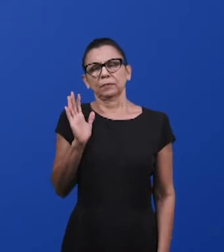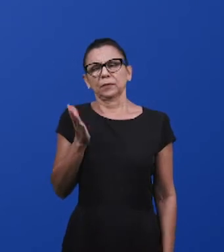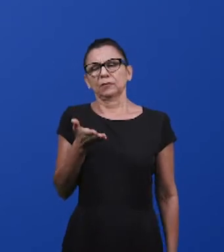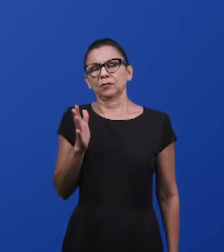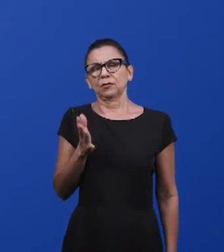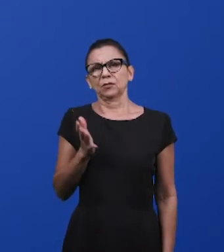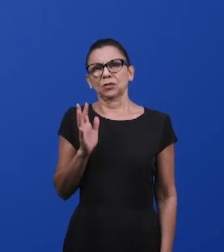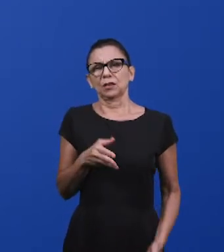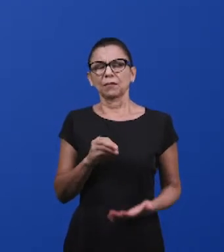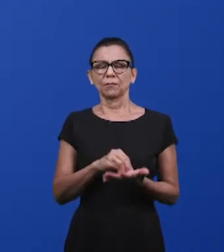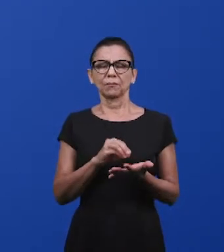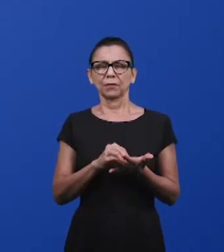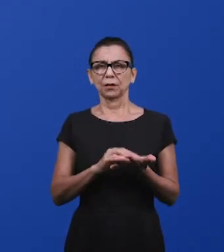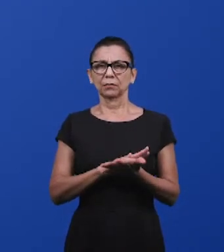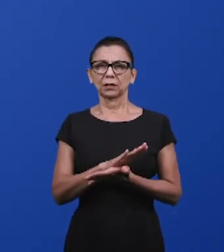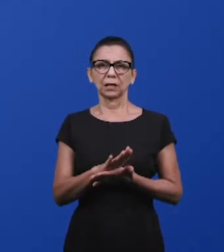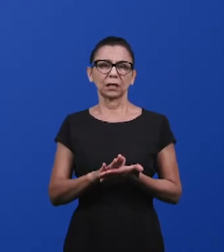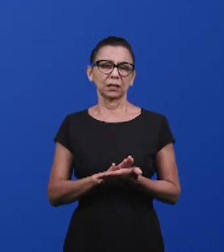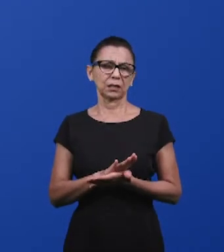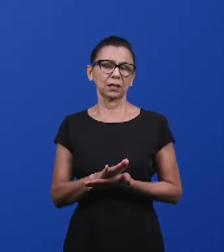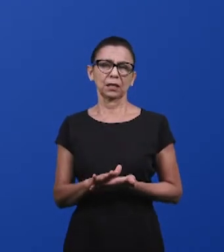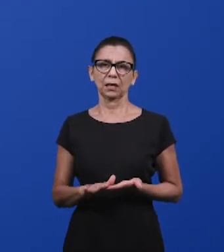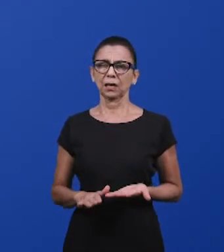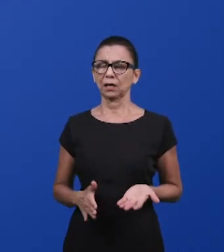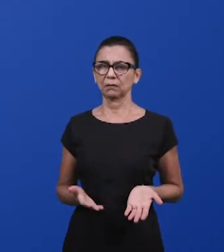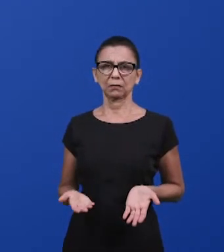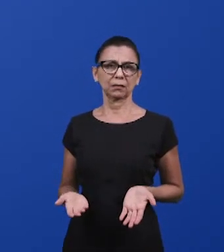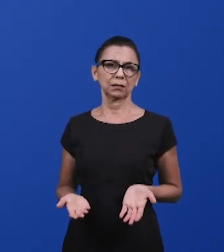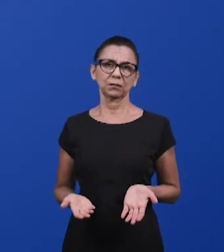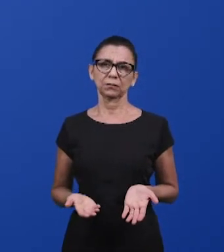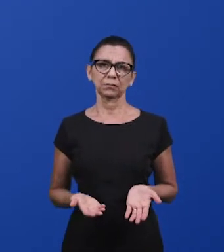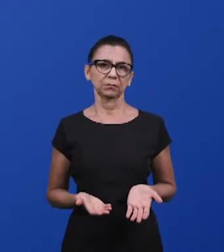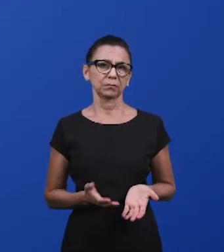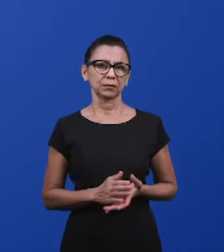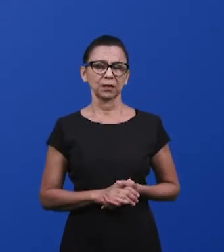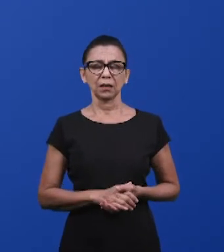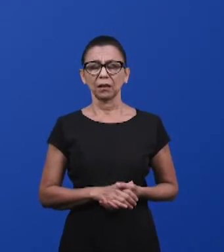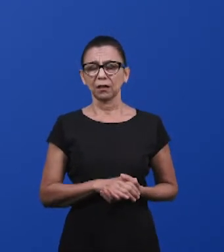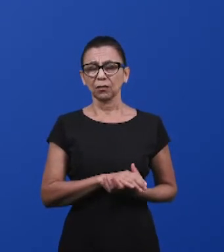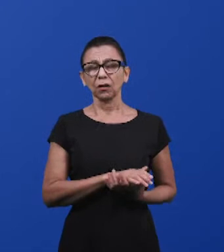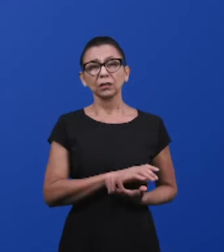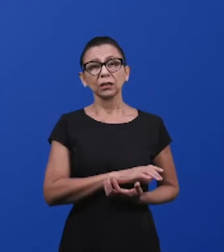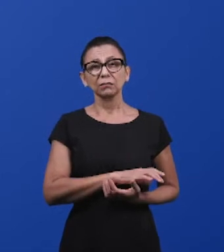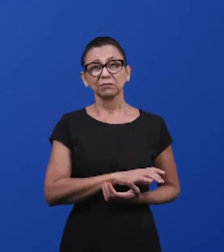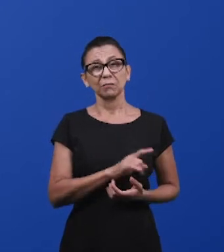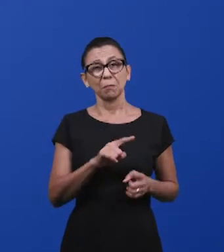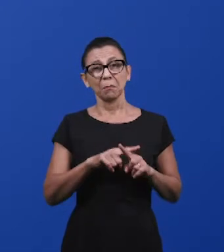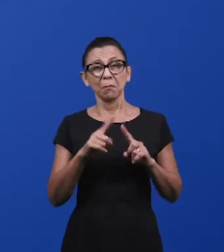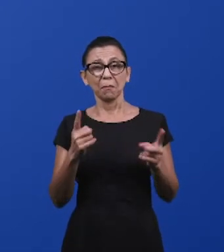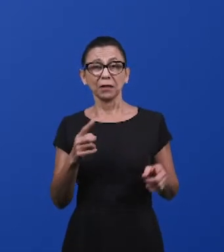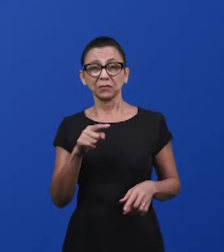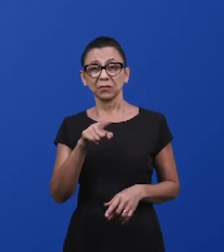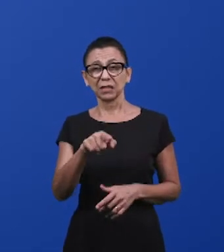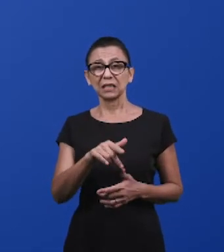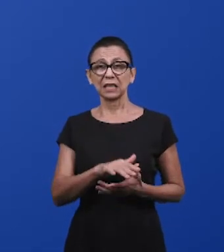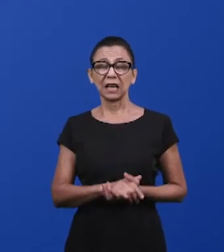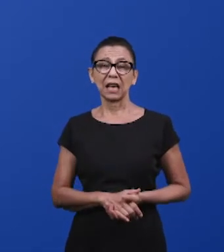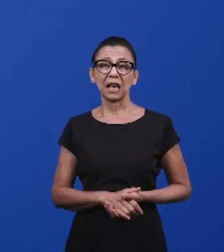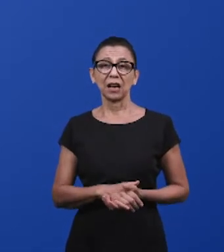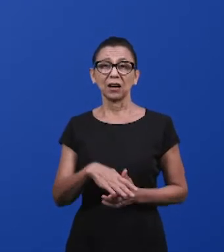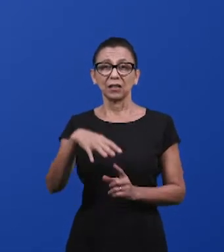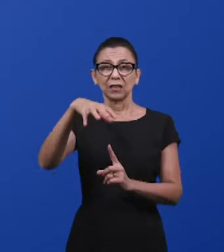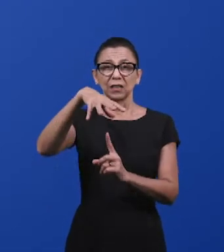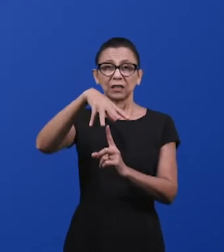e de nada tenho falta, e não sabes que um desgraçado, e miserável, e pobre,